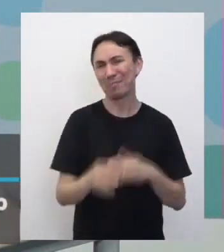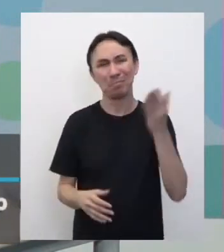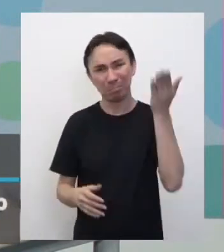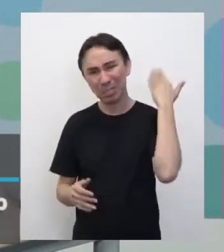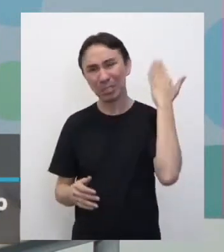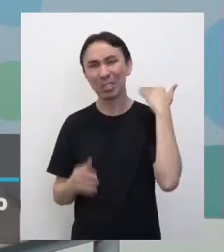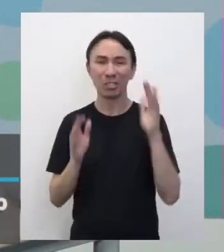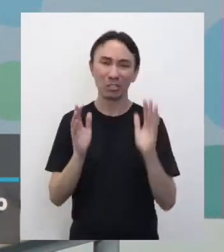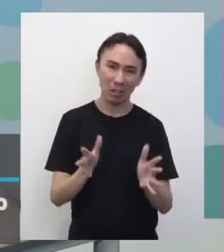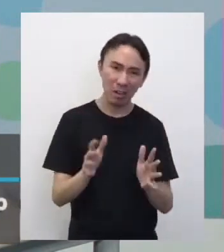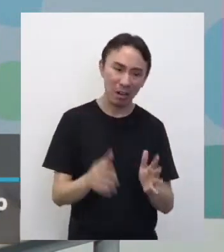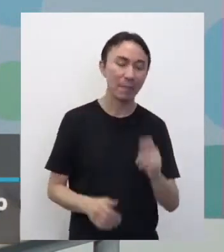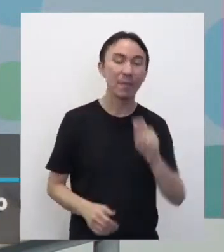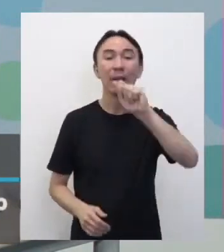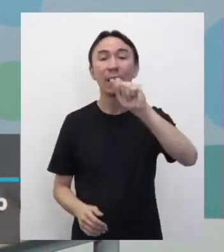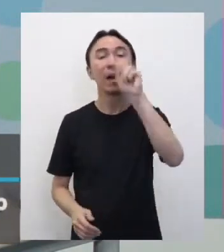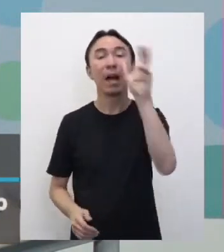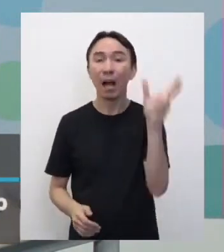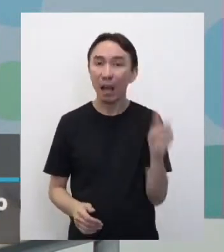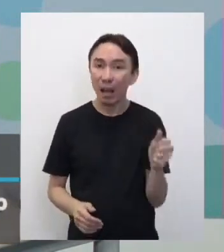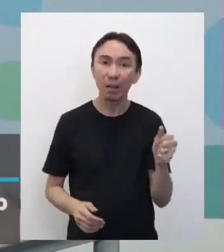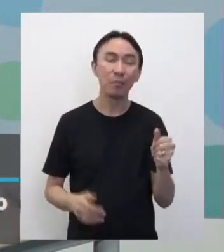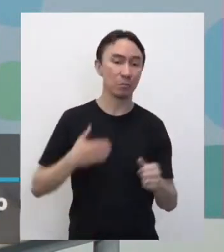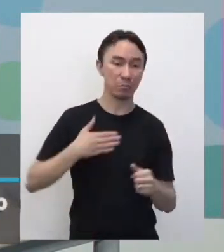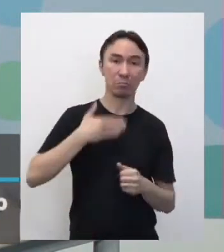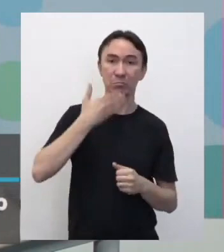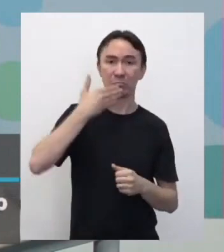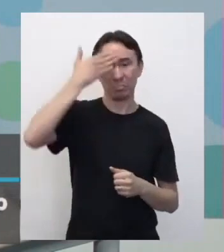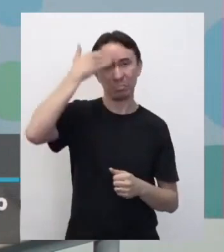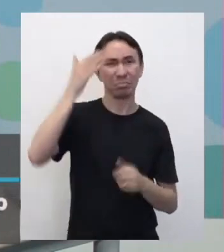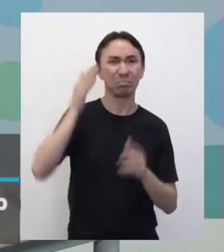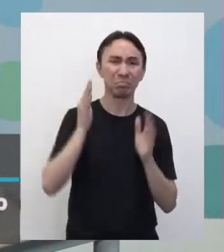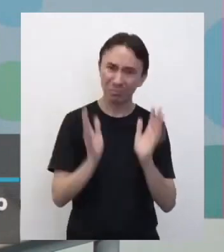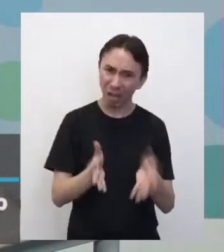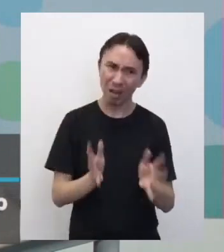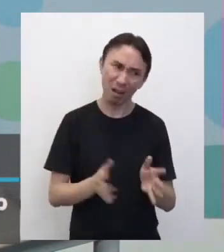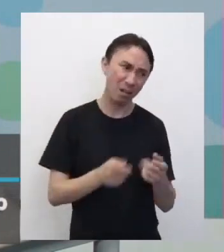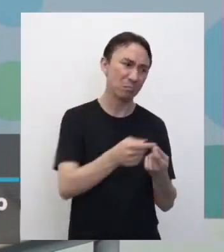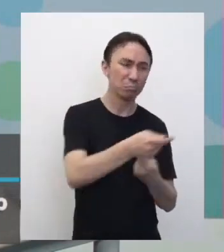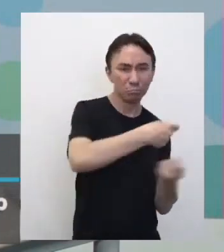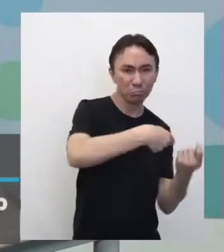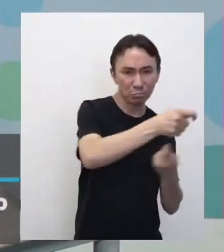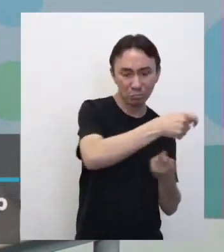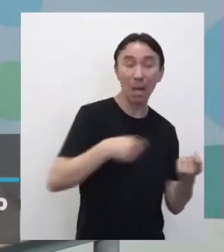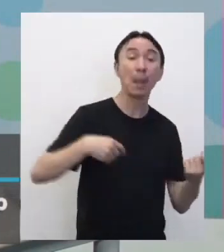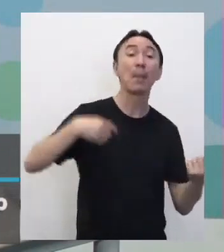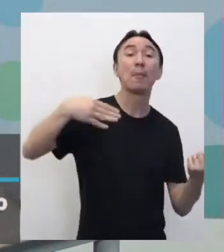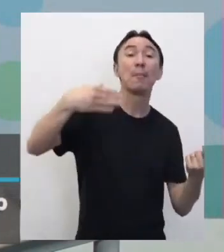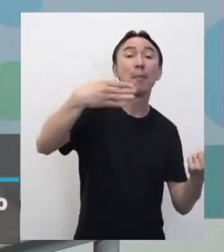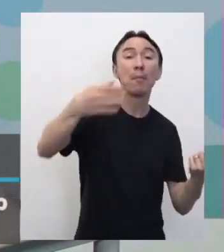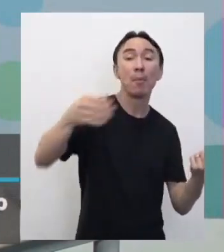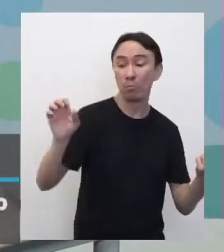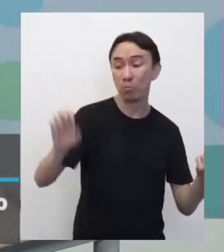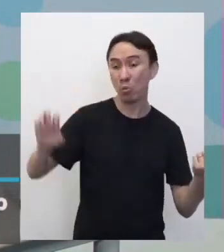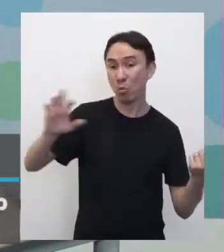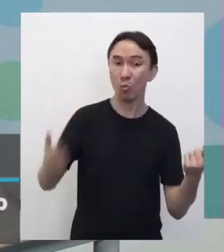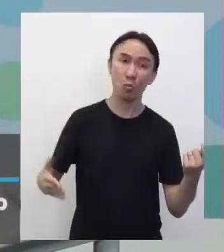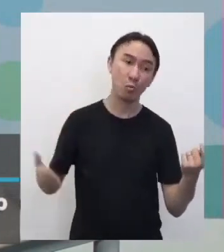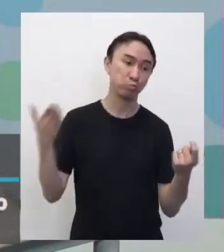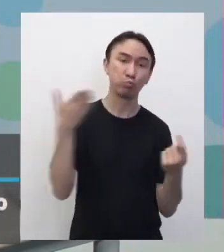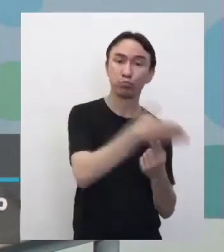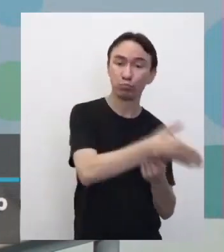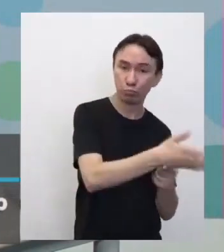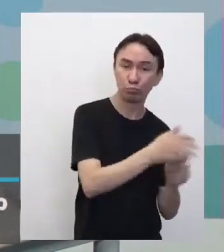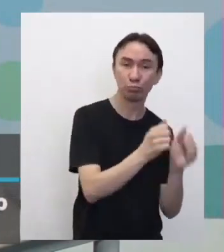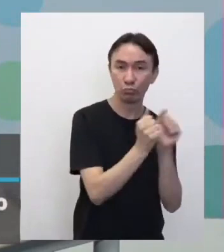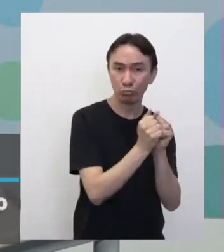já praticavam o comércio das especiarias muito antes dos europeus. Então, enquanto a Europa estava vivendo a Alta Idade Média,